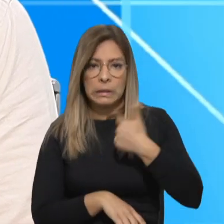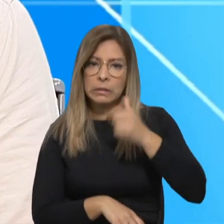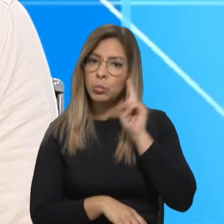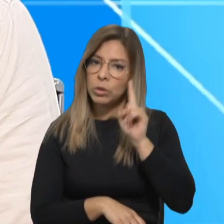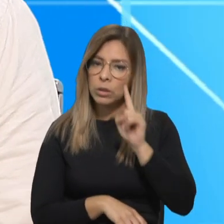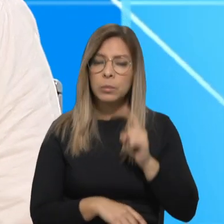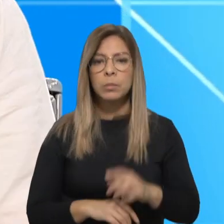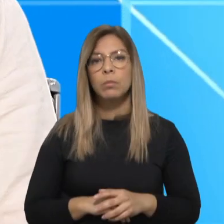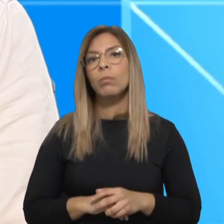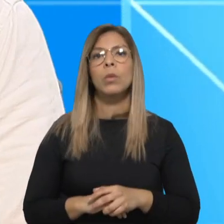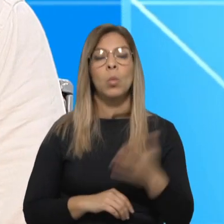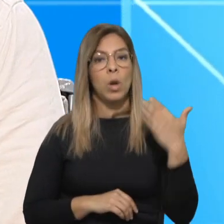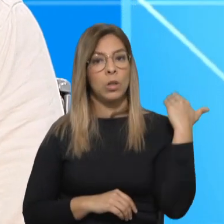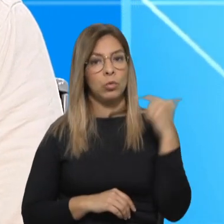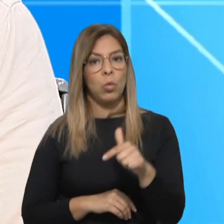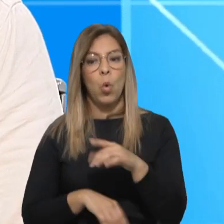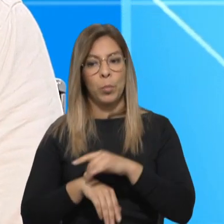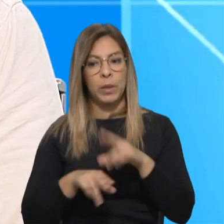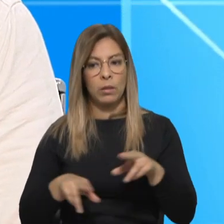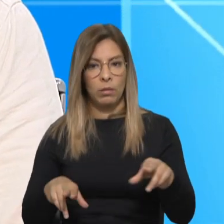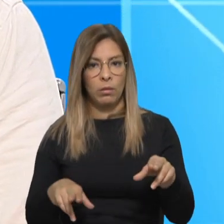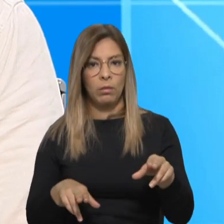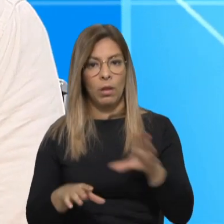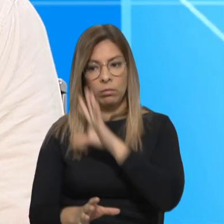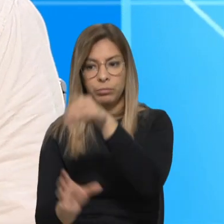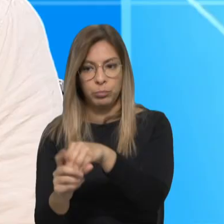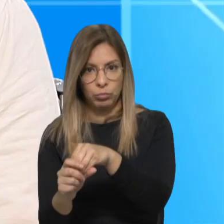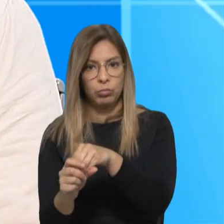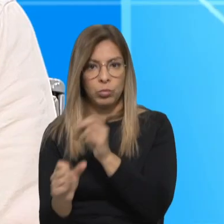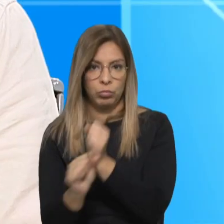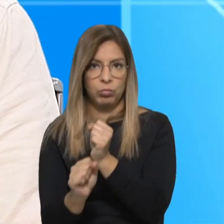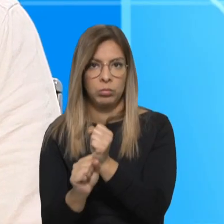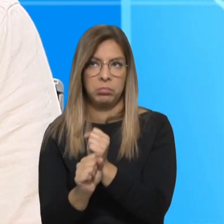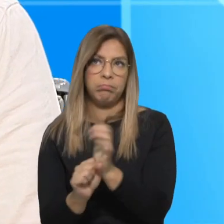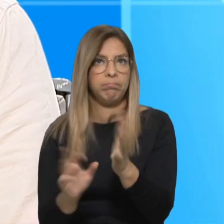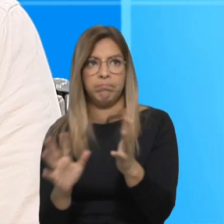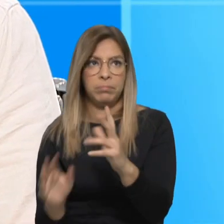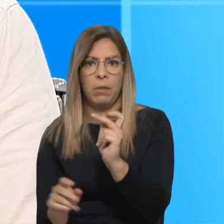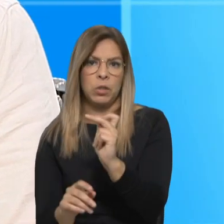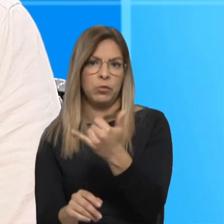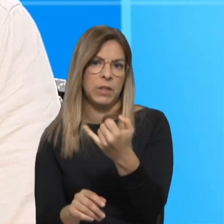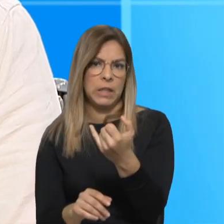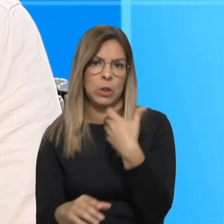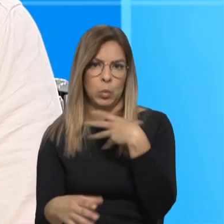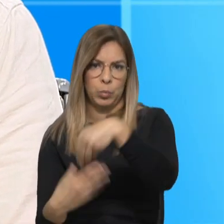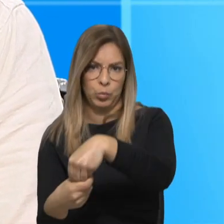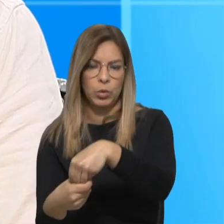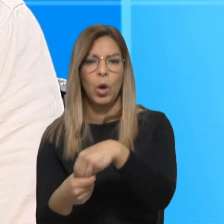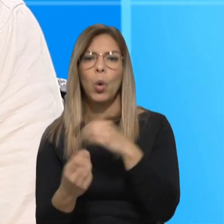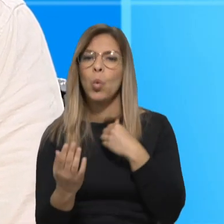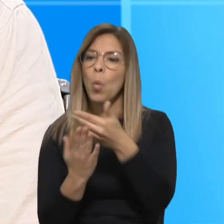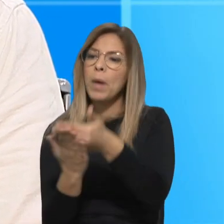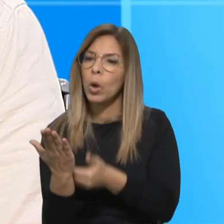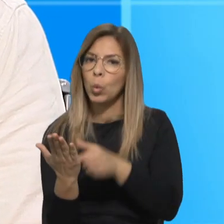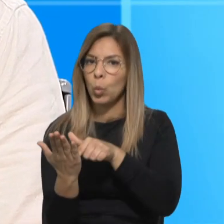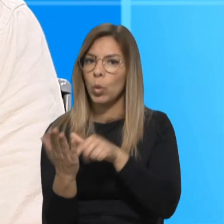de, quando entrei no mundo da hospitalidade, a números redondos há 25 anos, eu contactar com um documento cujo